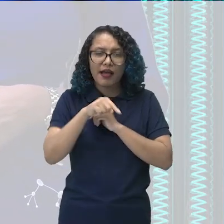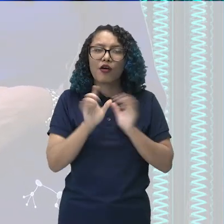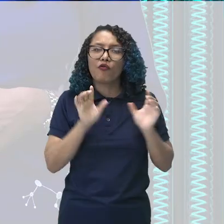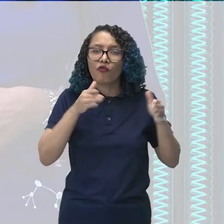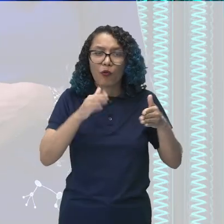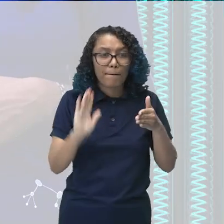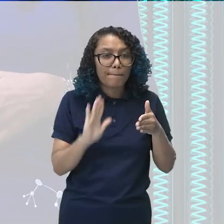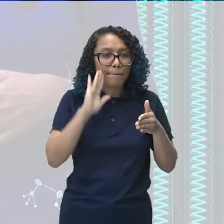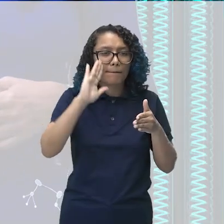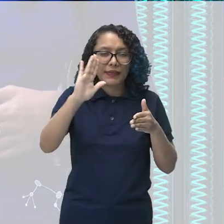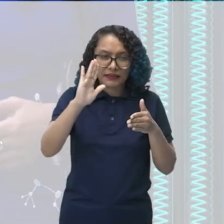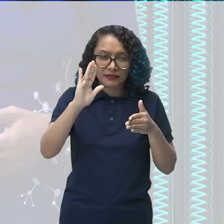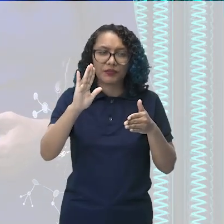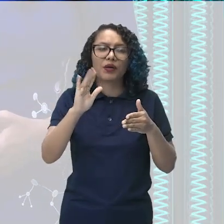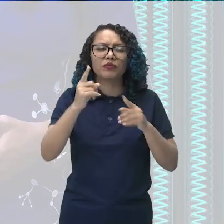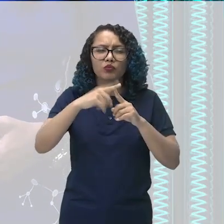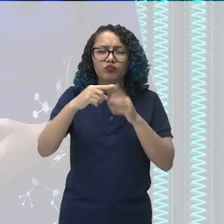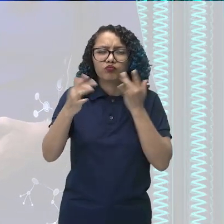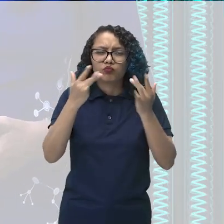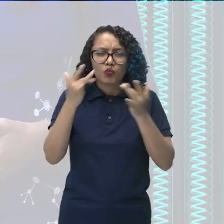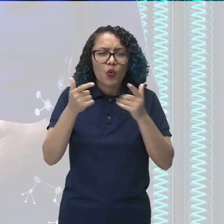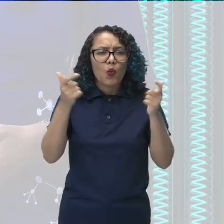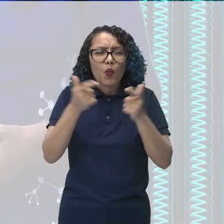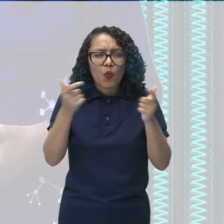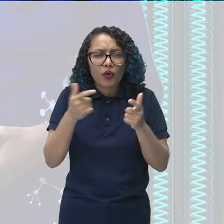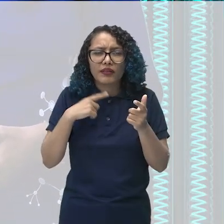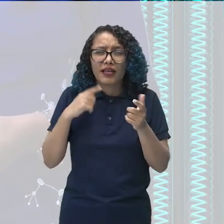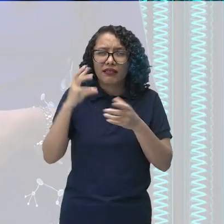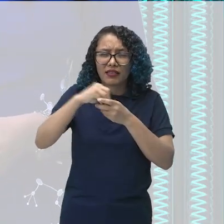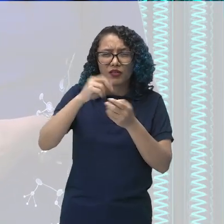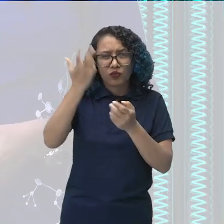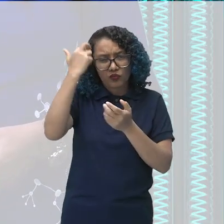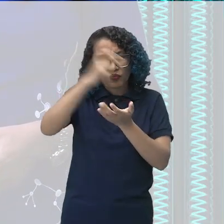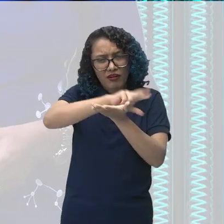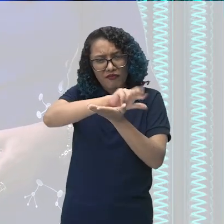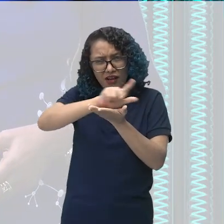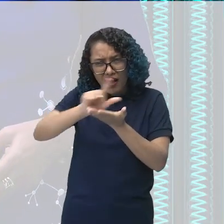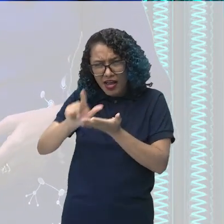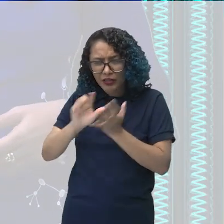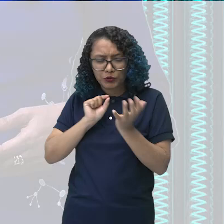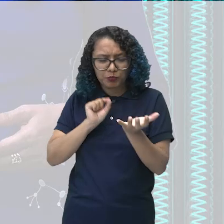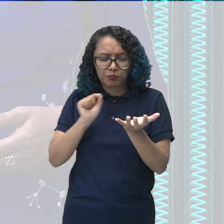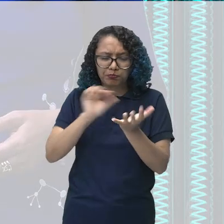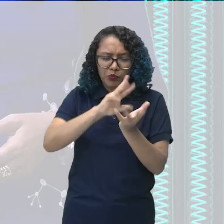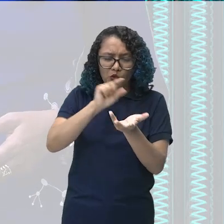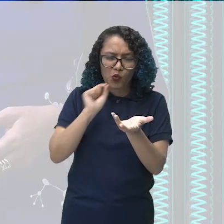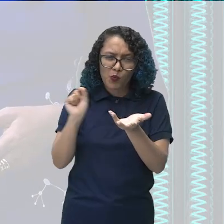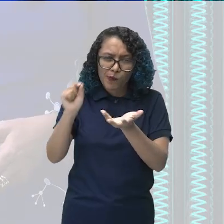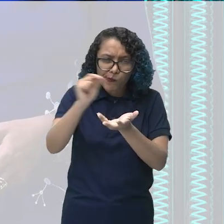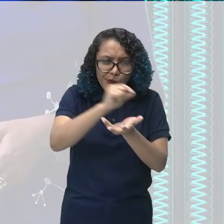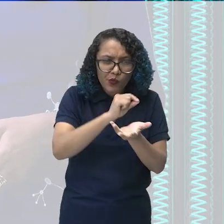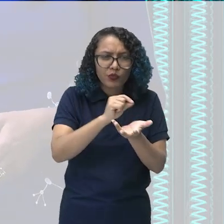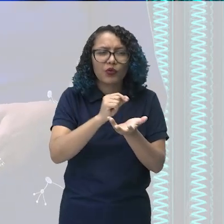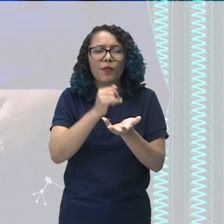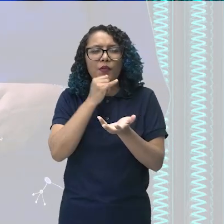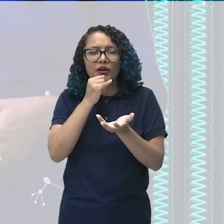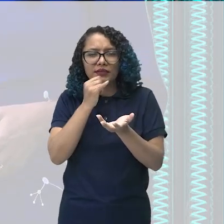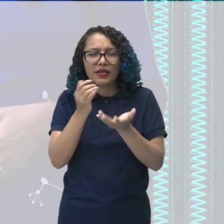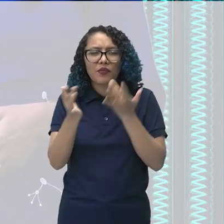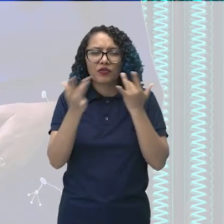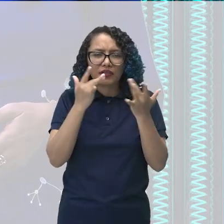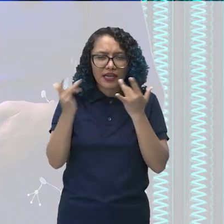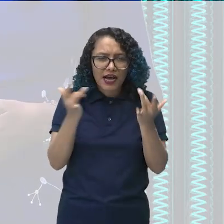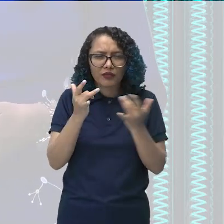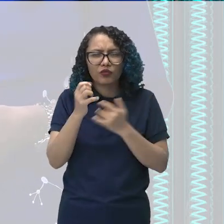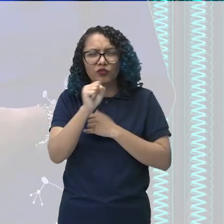esse tipo de teatro pode ser encontrado em várias culturas ao redor do mundo, desde o teatro de sombras